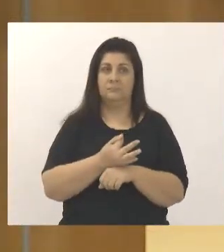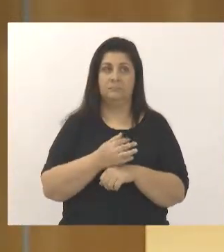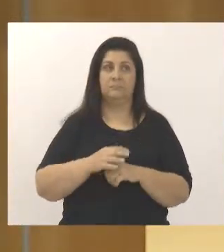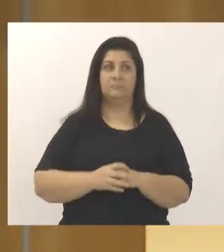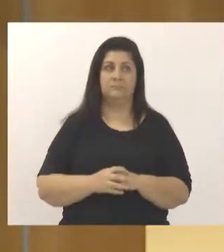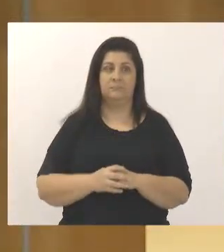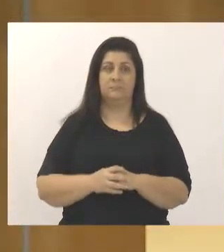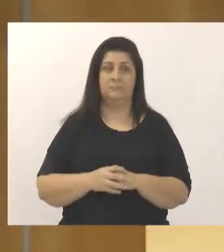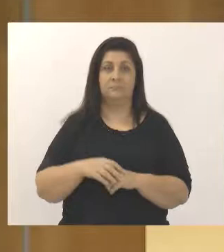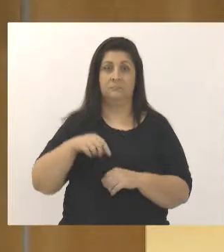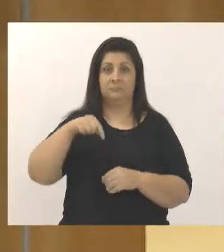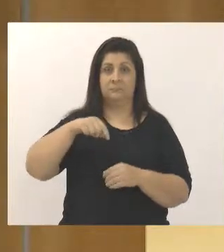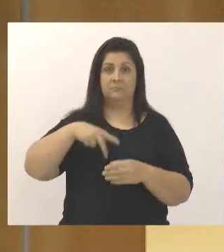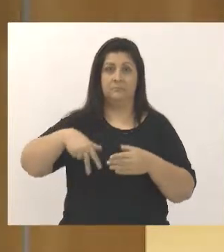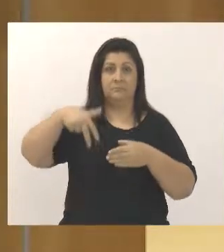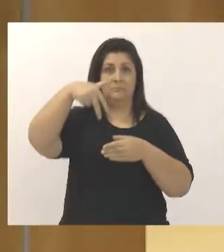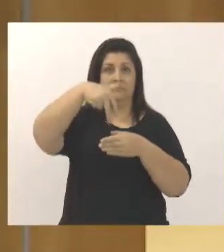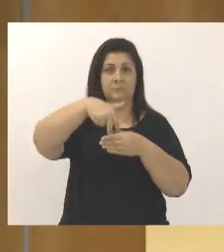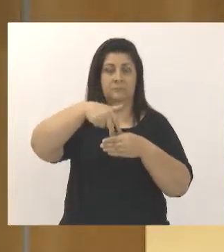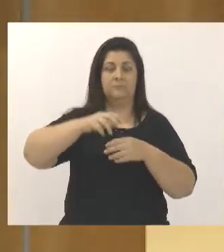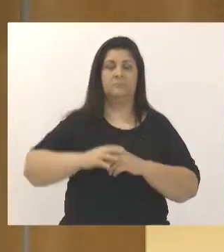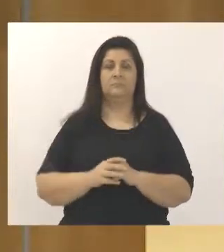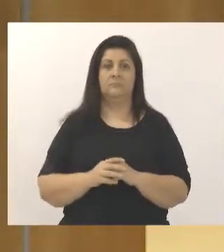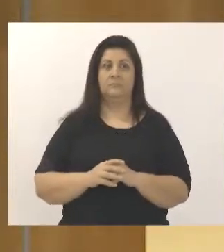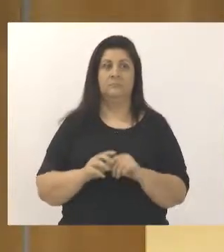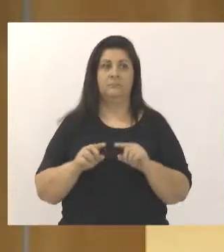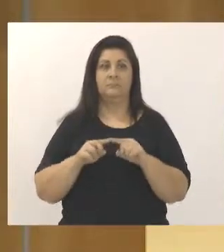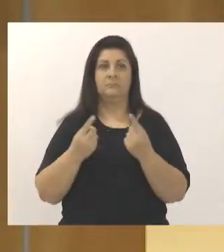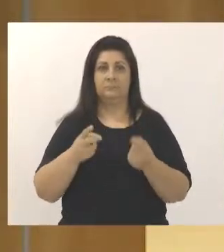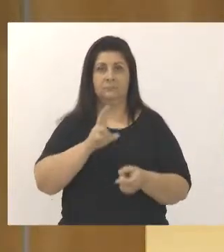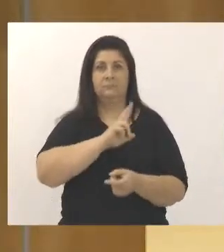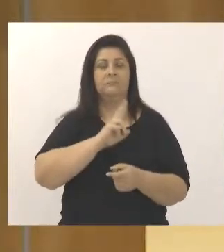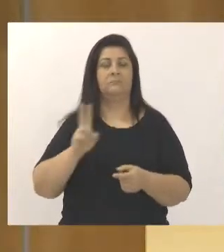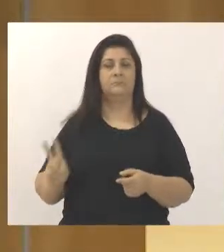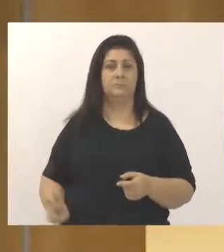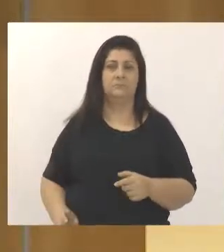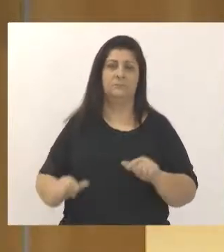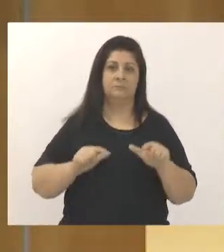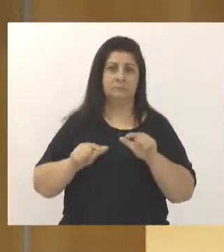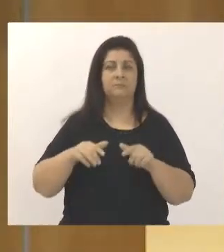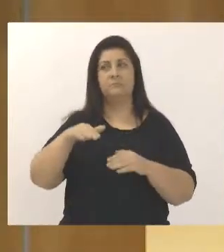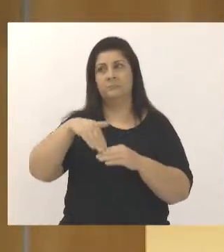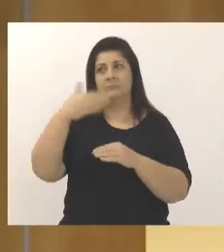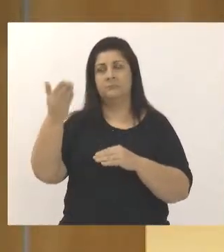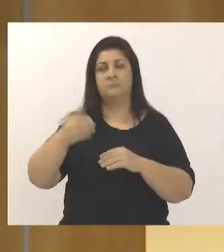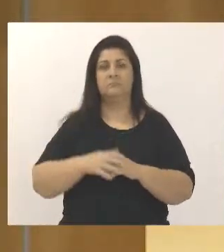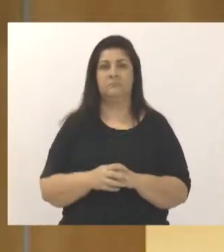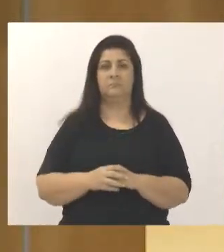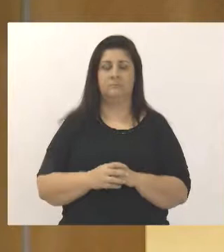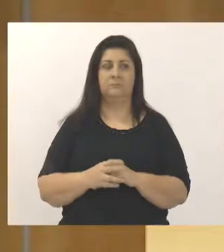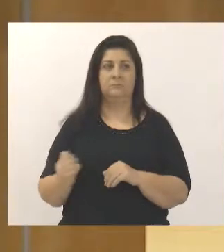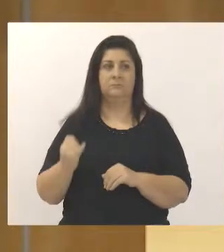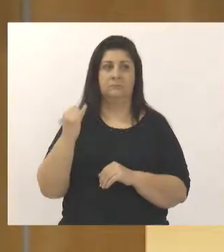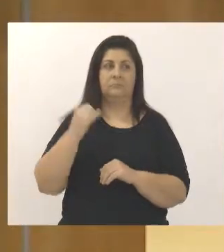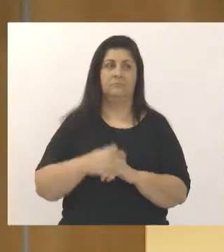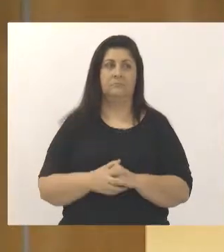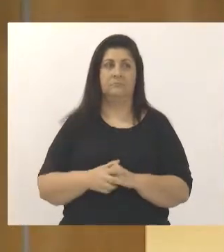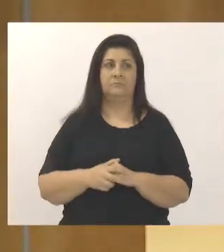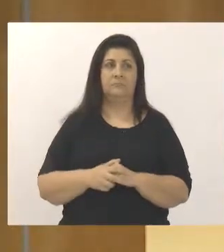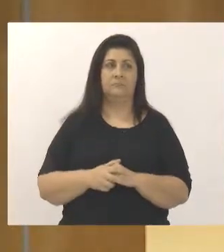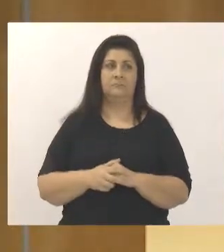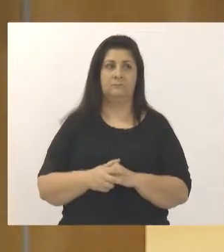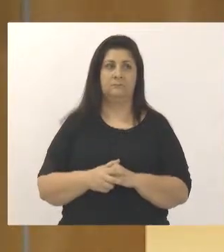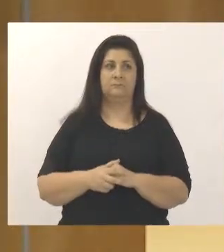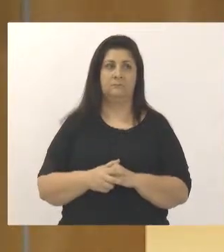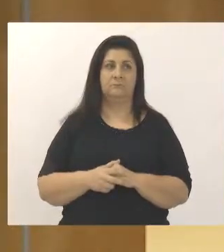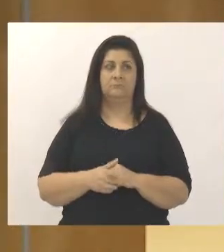aqui na tribuna, mas os vereadores teve os seus trabalhos aí. Eu acho que isso que é importante. Na